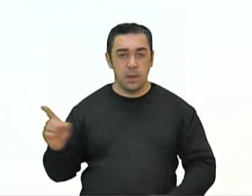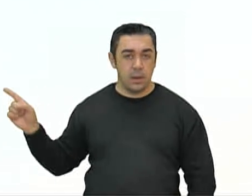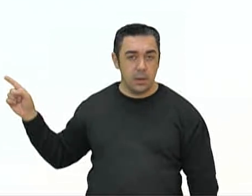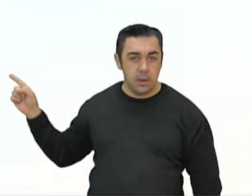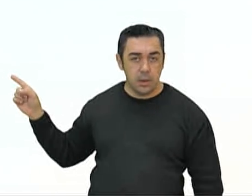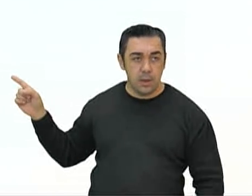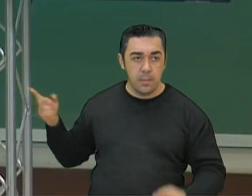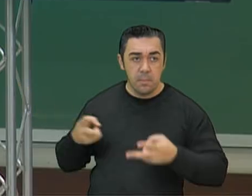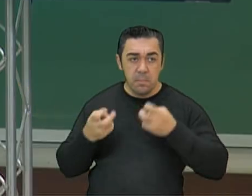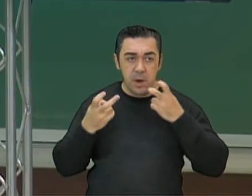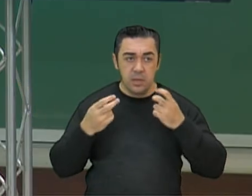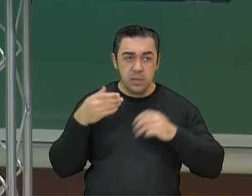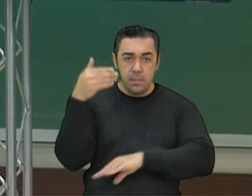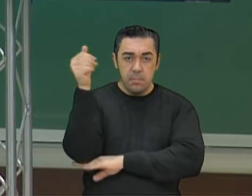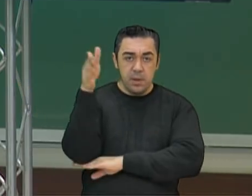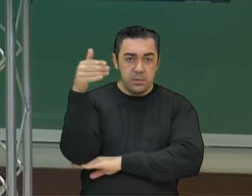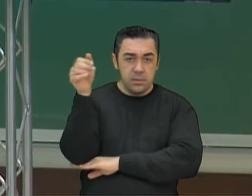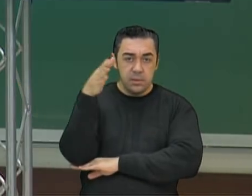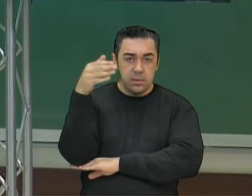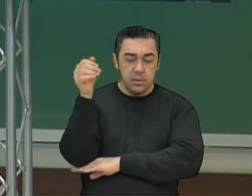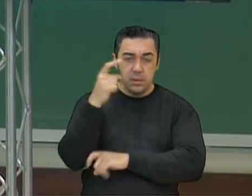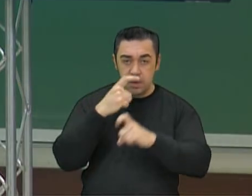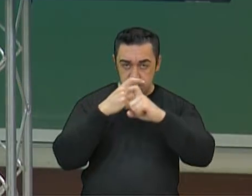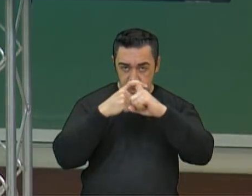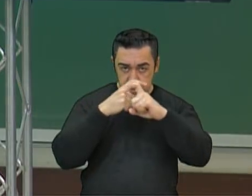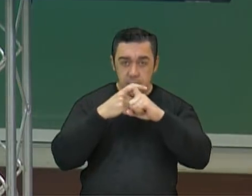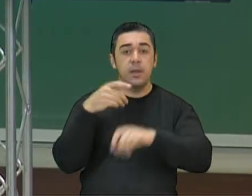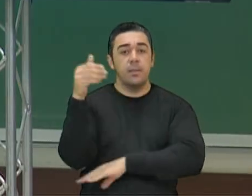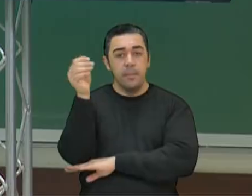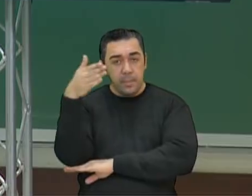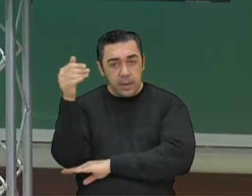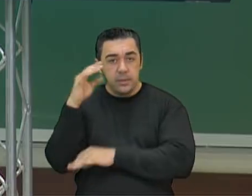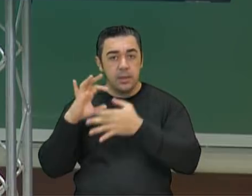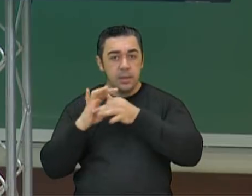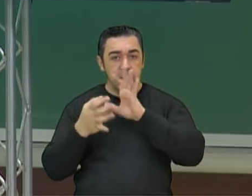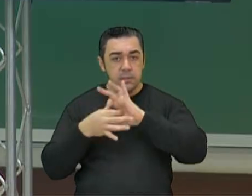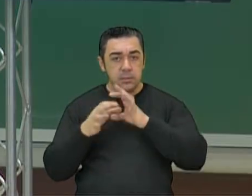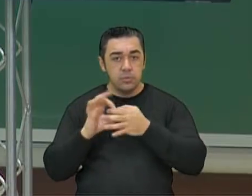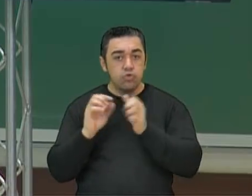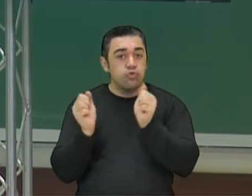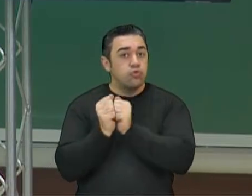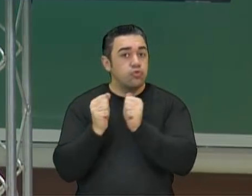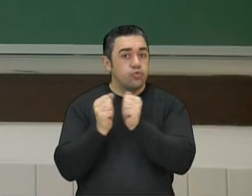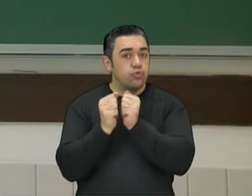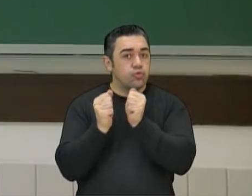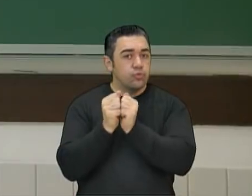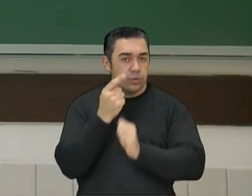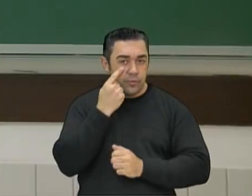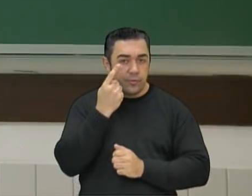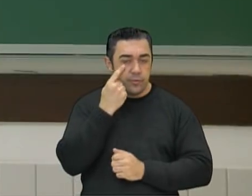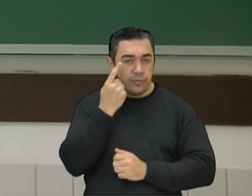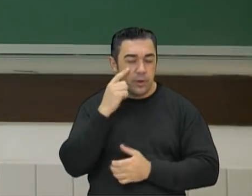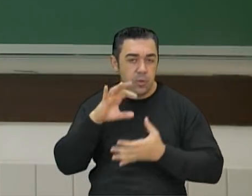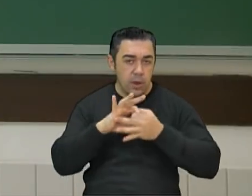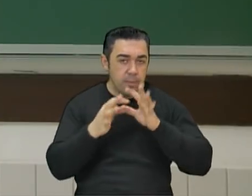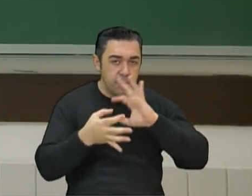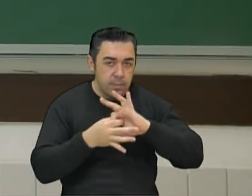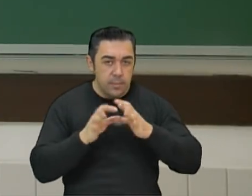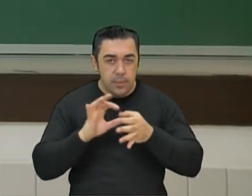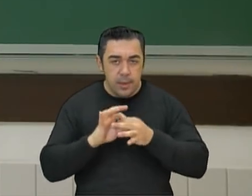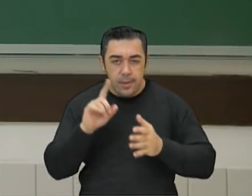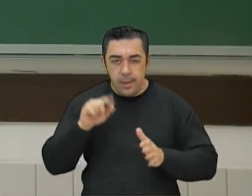repara, bandeiras nazistas e bandeiras dos Jogos Olímpicos juntas, lado a lado. Os Jogos Olímpicos seriam